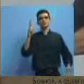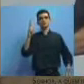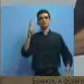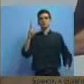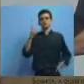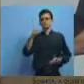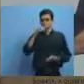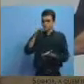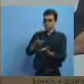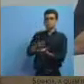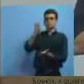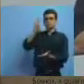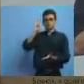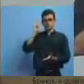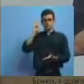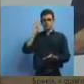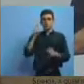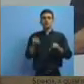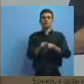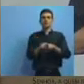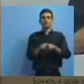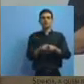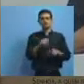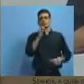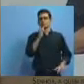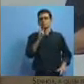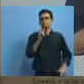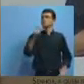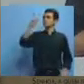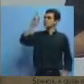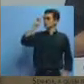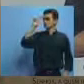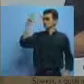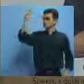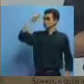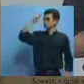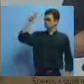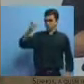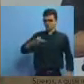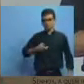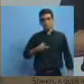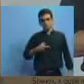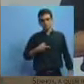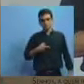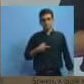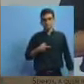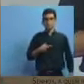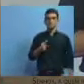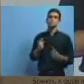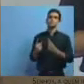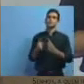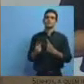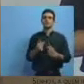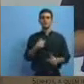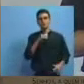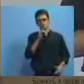Profetizei conforme me fora ordenado. Enquanto eu profetizava, ouviu-se primeiro